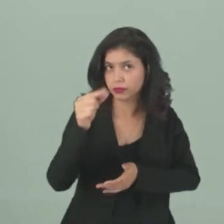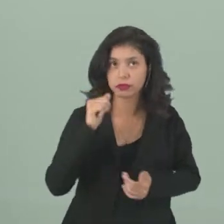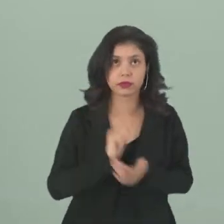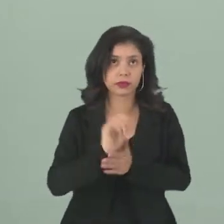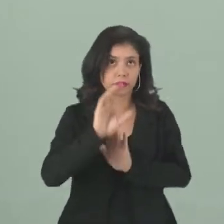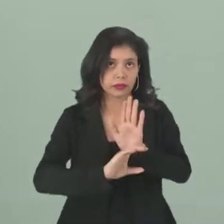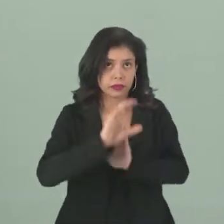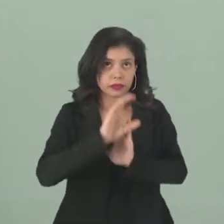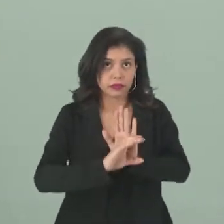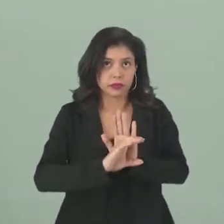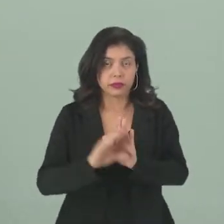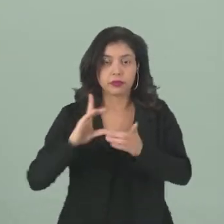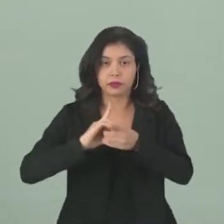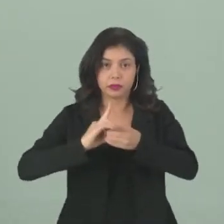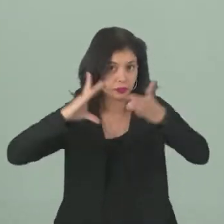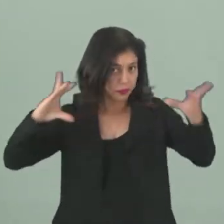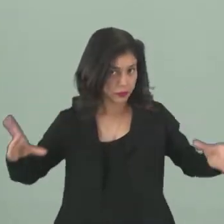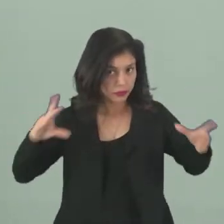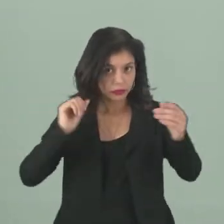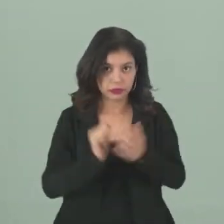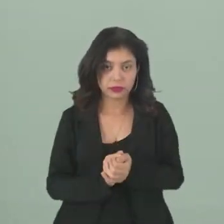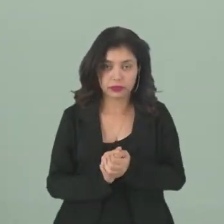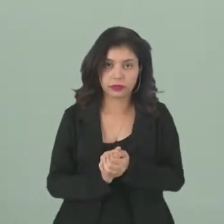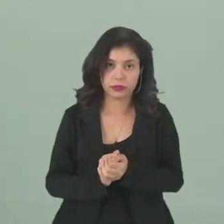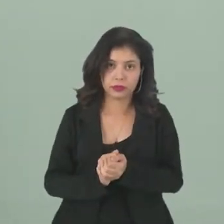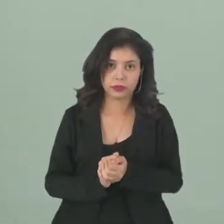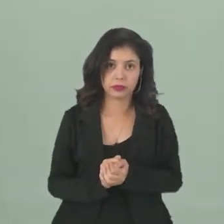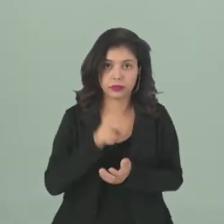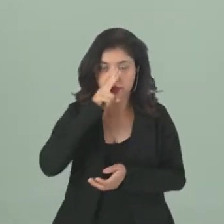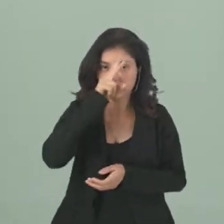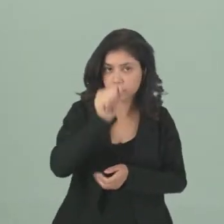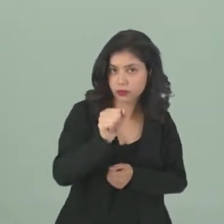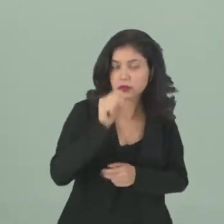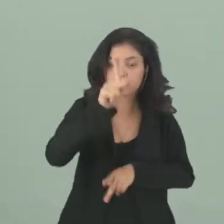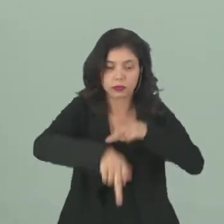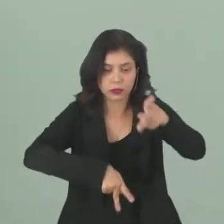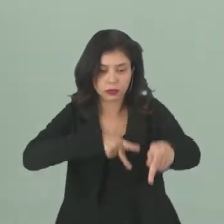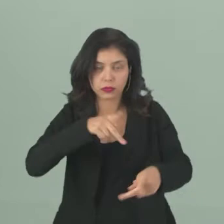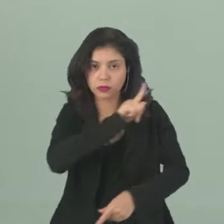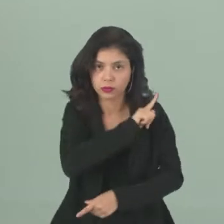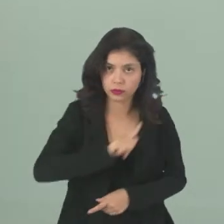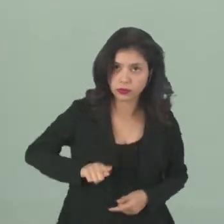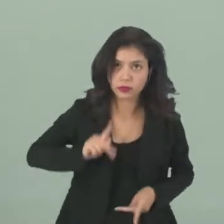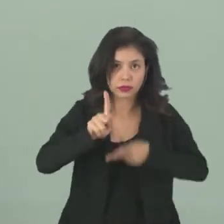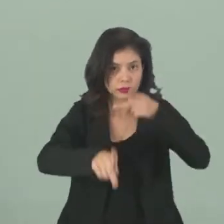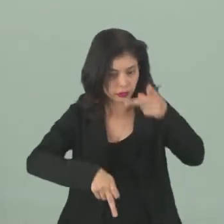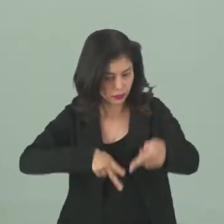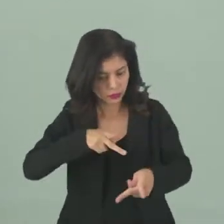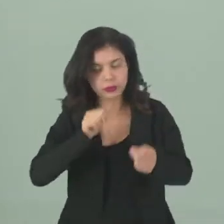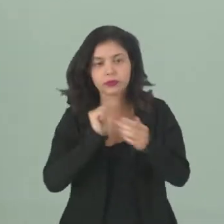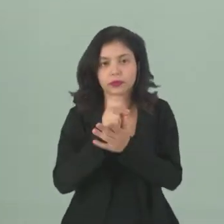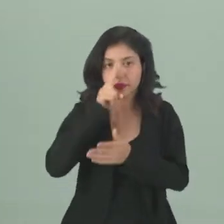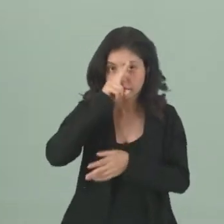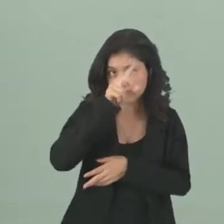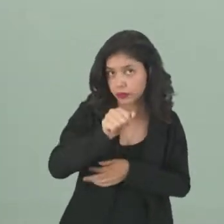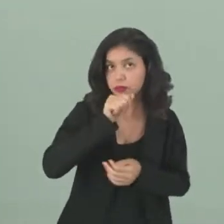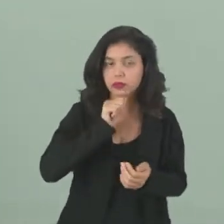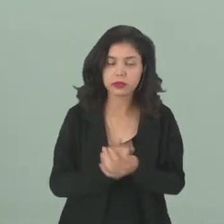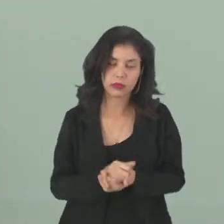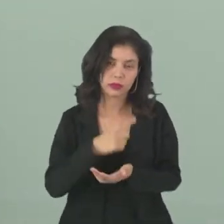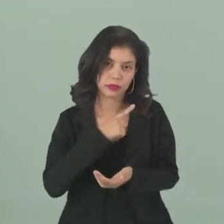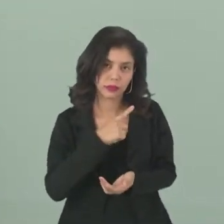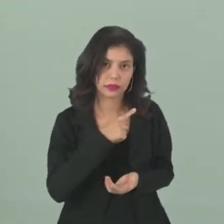do conceito de democracia, que democracia é o poder do povo, o governo do povo, que é quando o povo